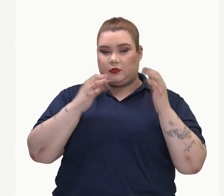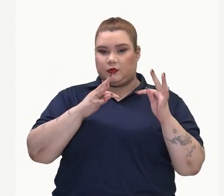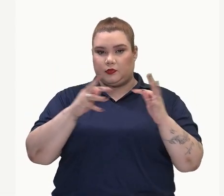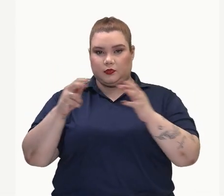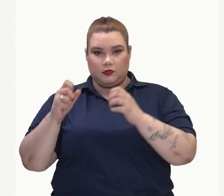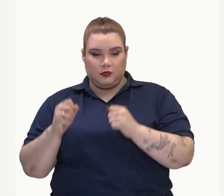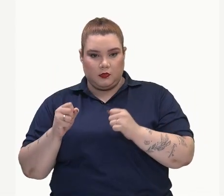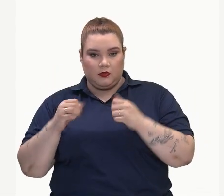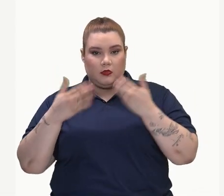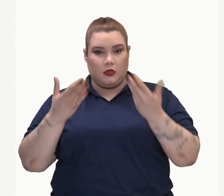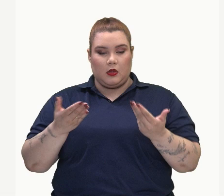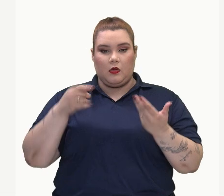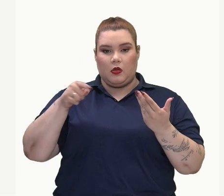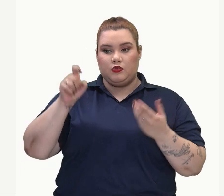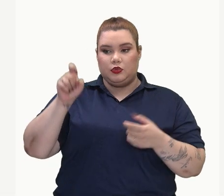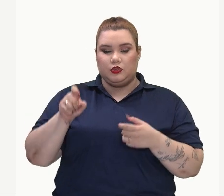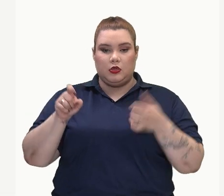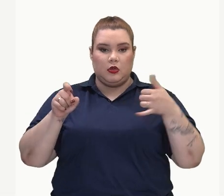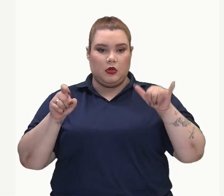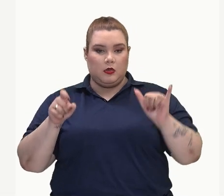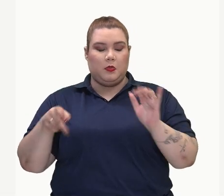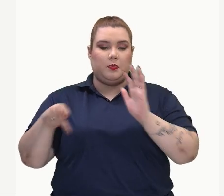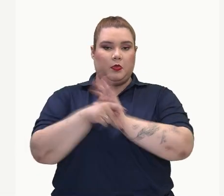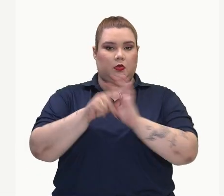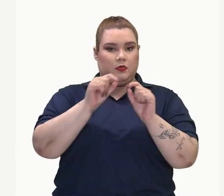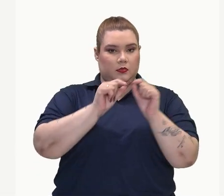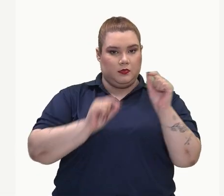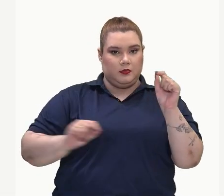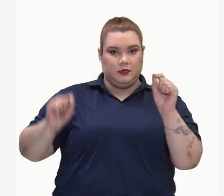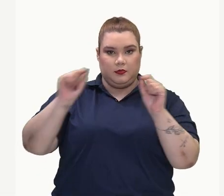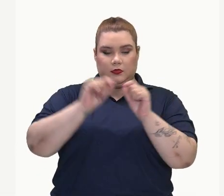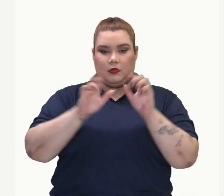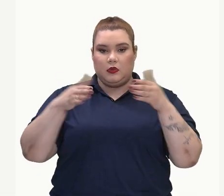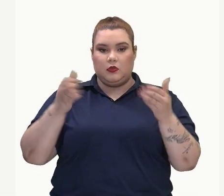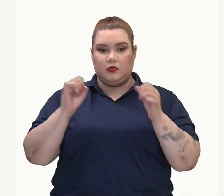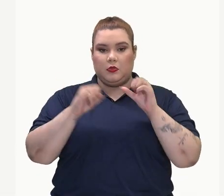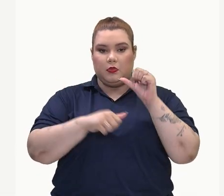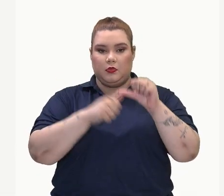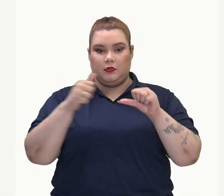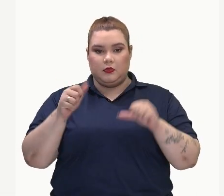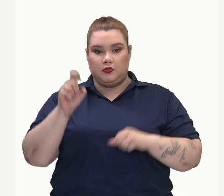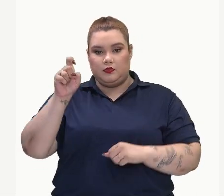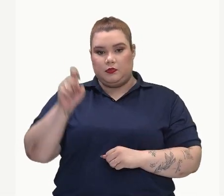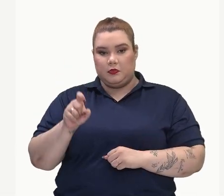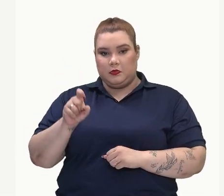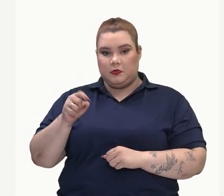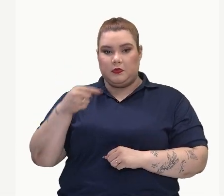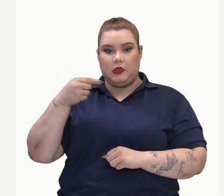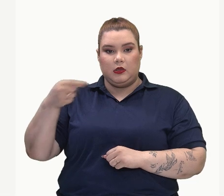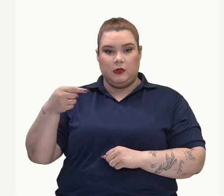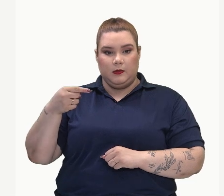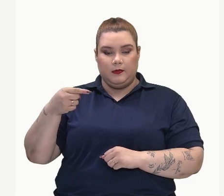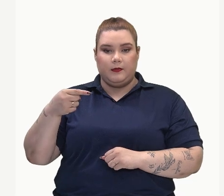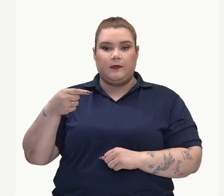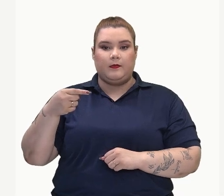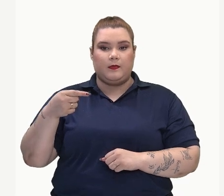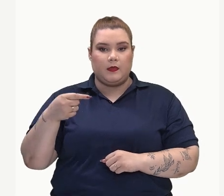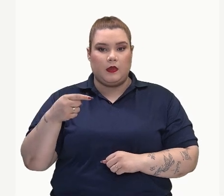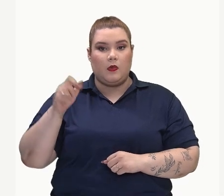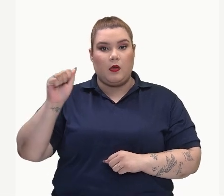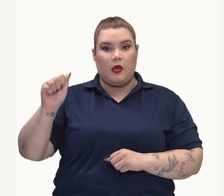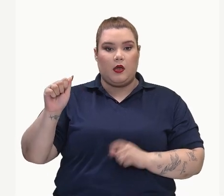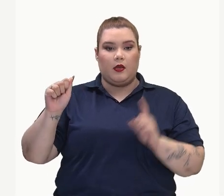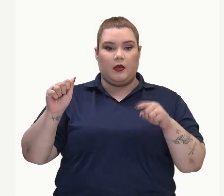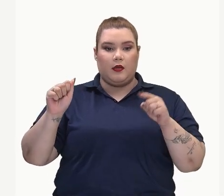y são pontos genéricos que pertencem à circunferência. Então, só é substituir, ó, x menos... Quanto é que vale o